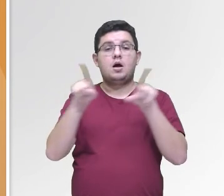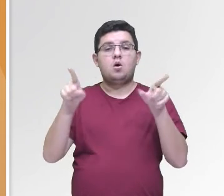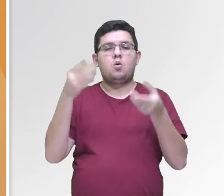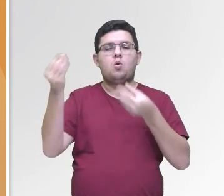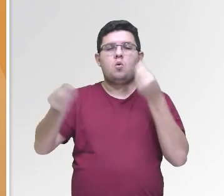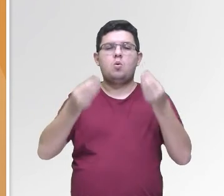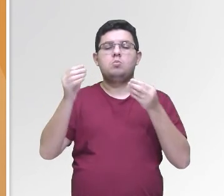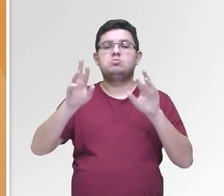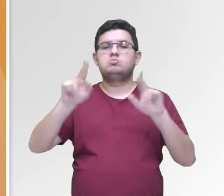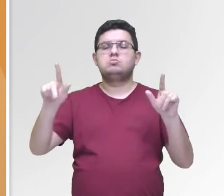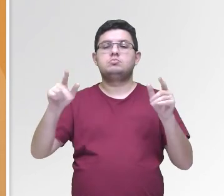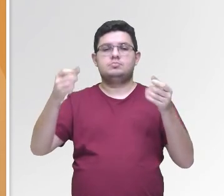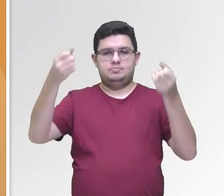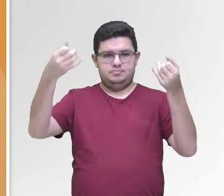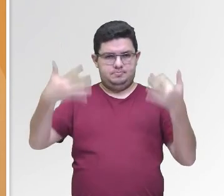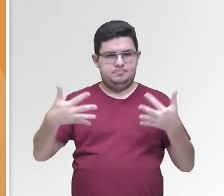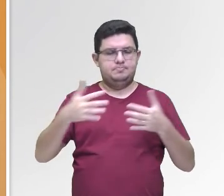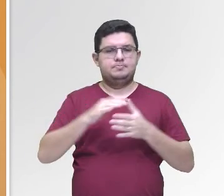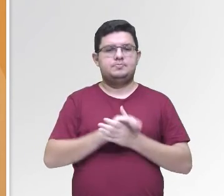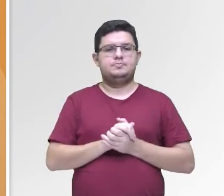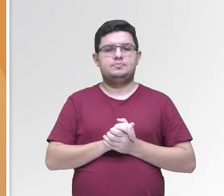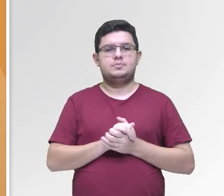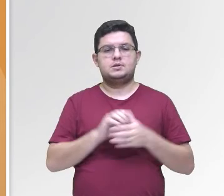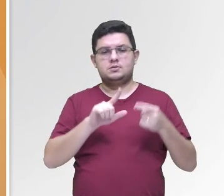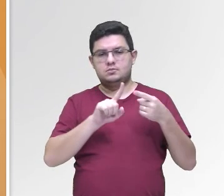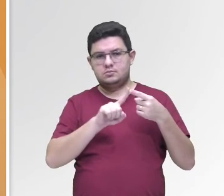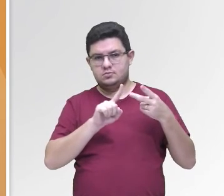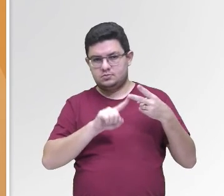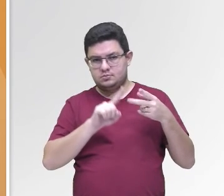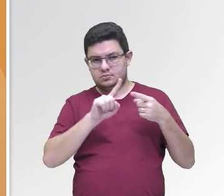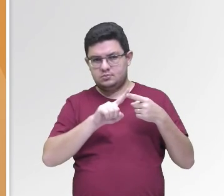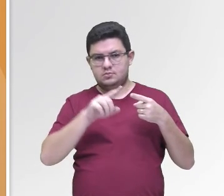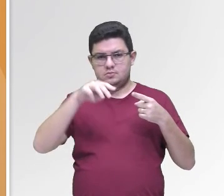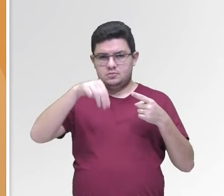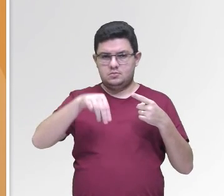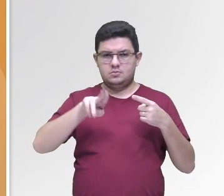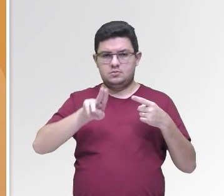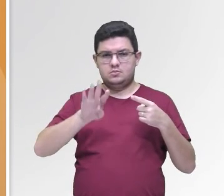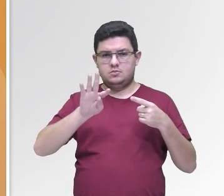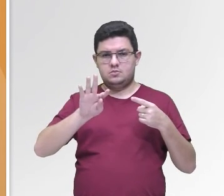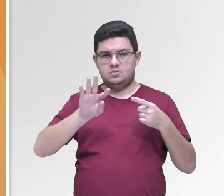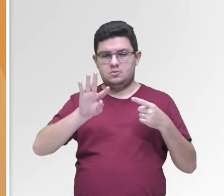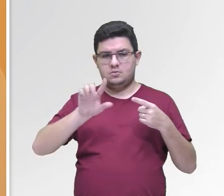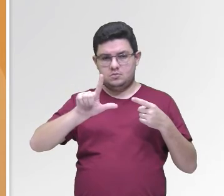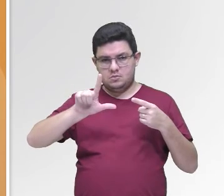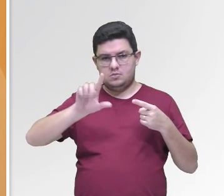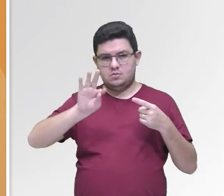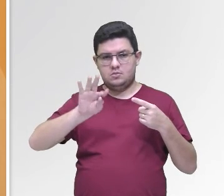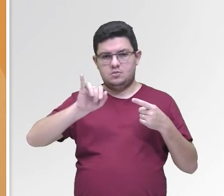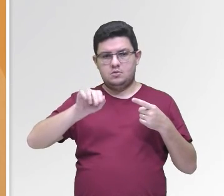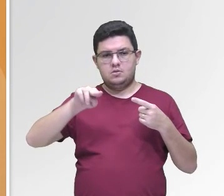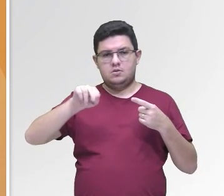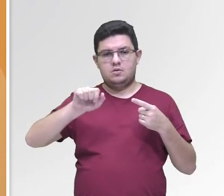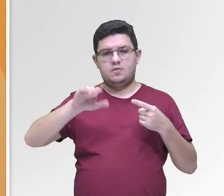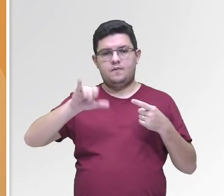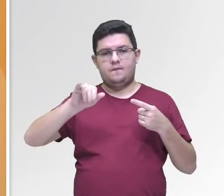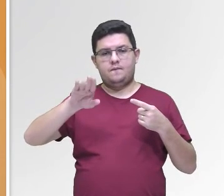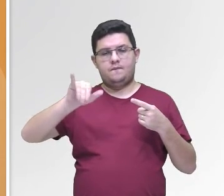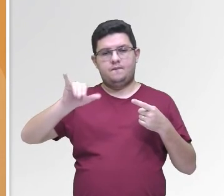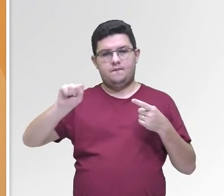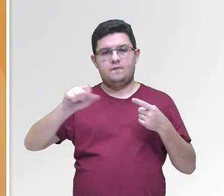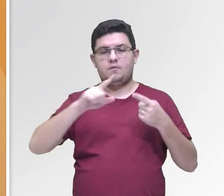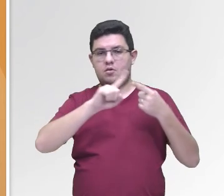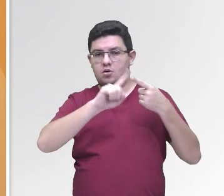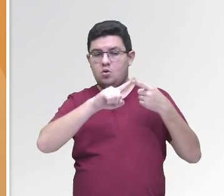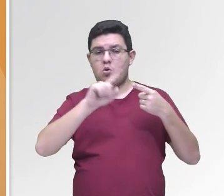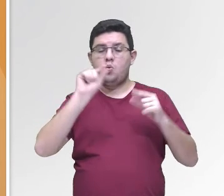alguma diferença? Multinacional e transnacional? Tem uma pequena diferença que nós vamos verificar.